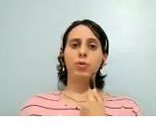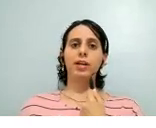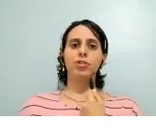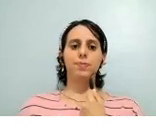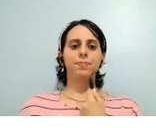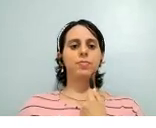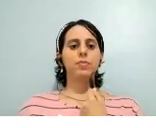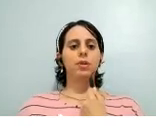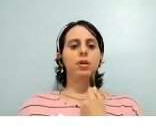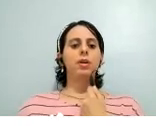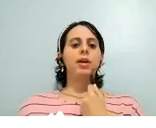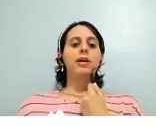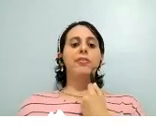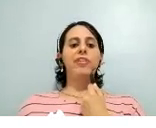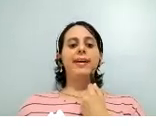quem está doente.